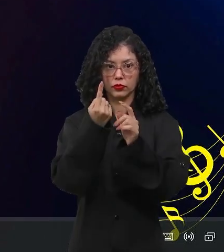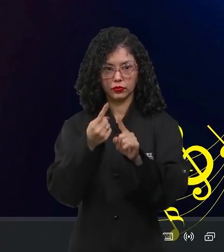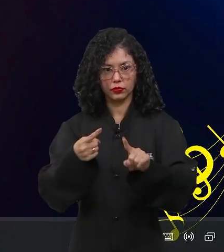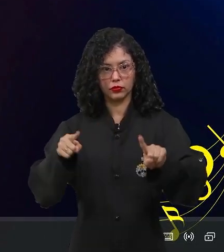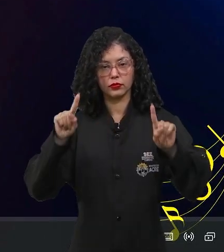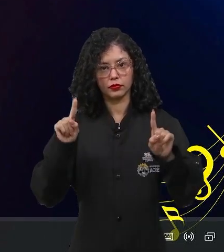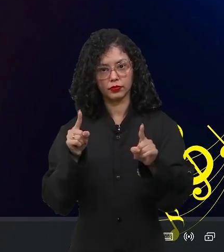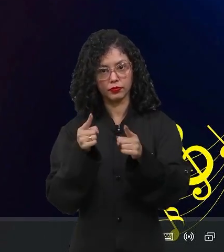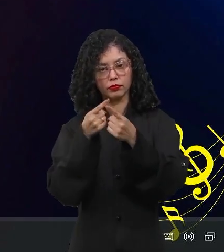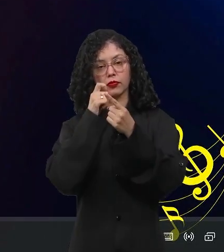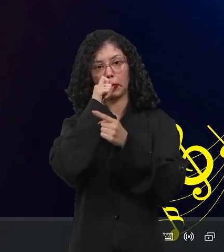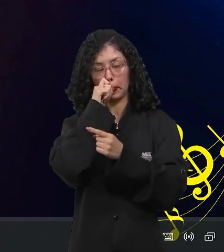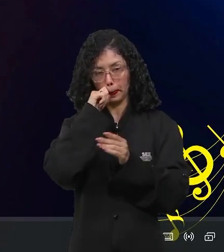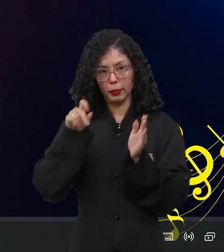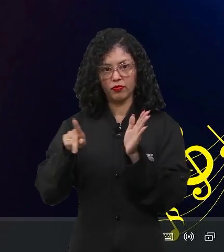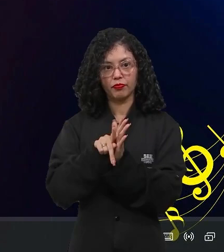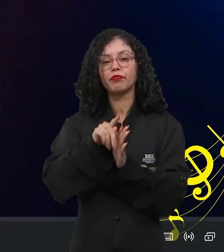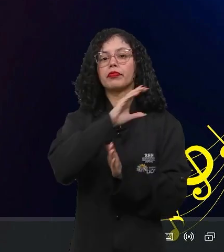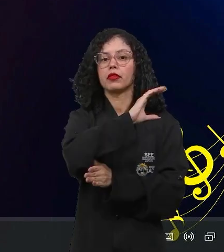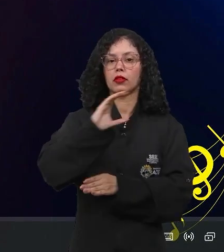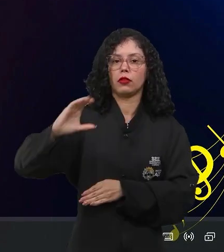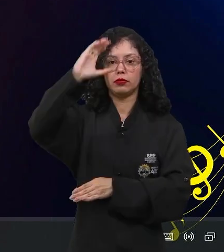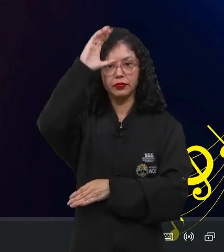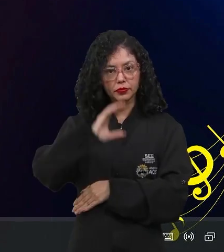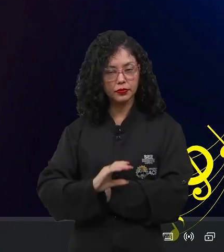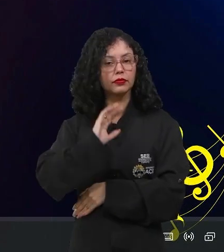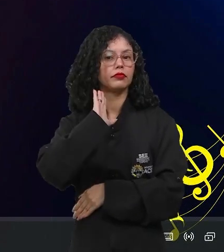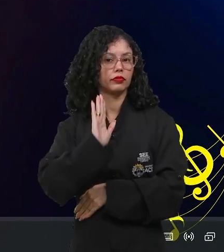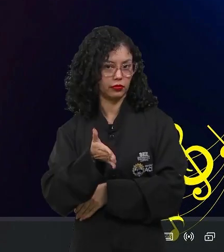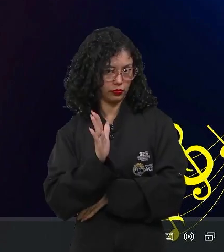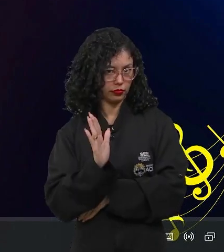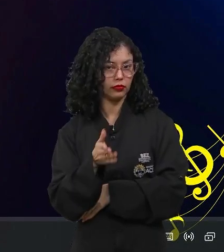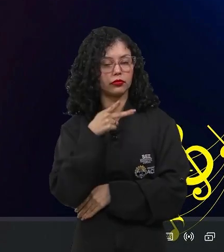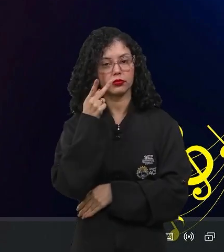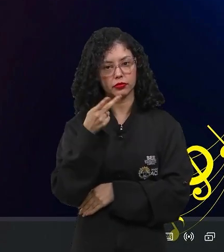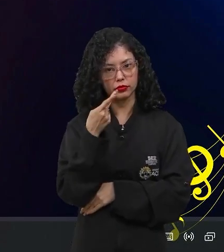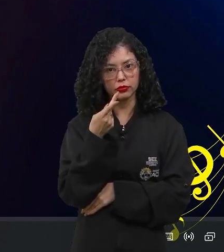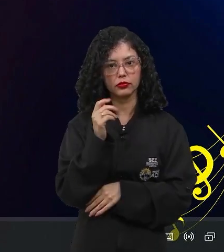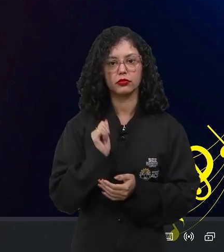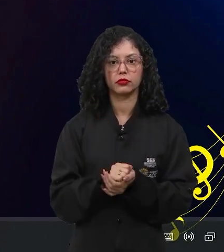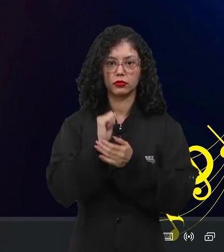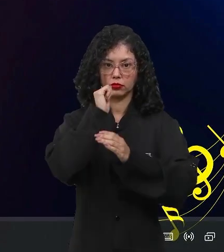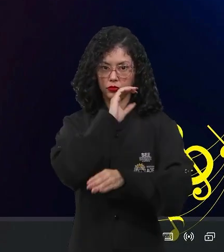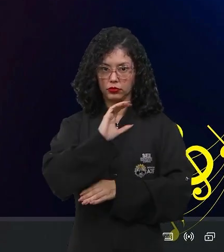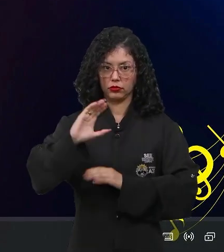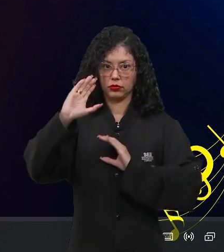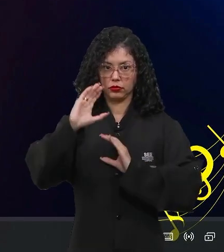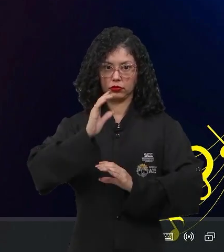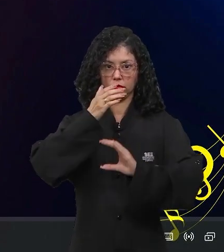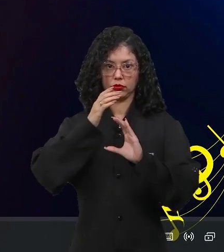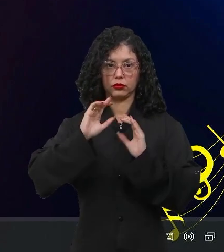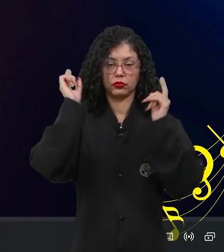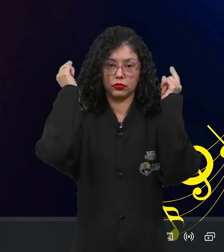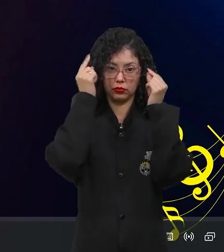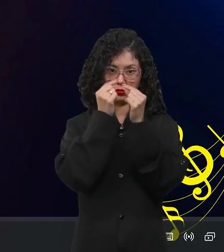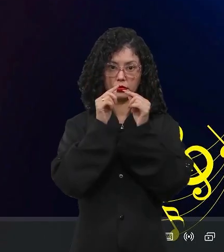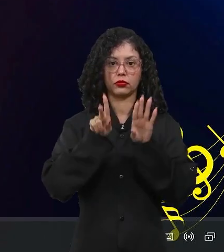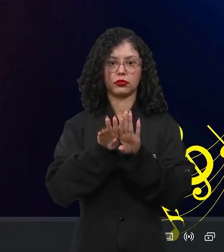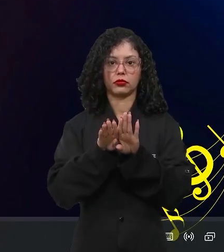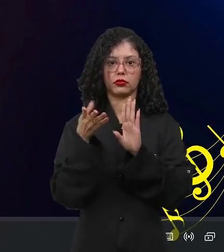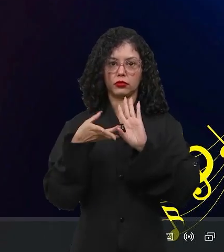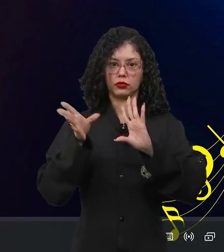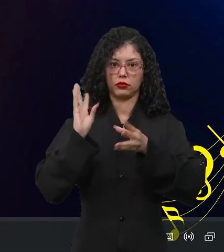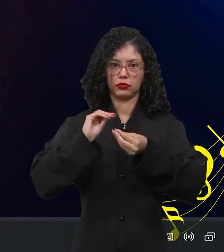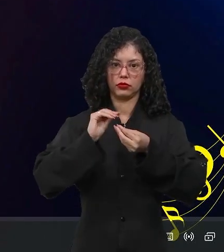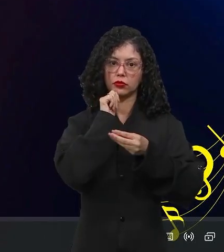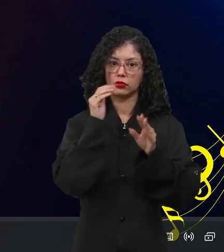música litúrgica oficial da Igreja Católica. Eu já até falei para vocês aqui sobre o canto gregoriano e a gente vai fazer esse